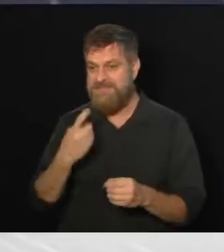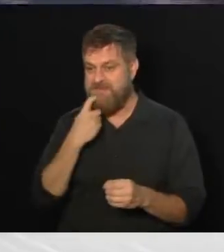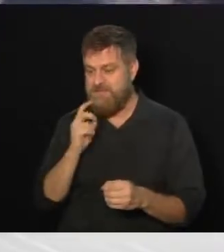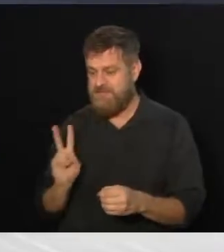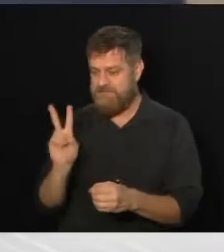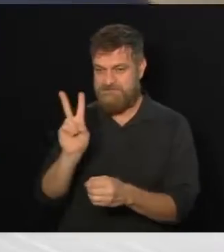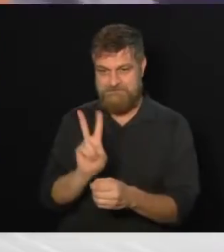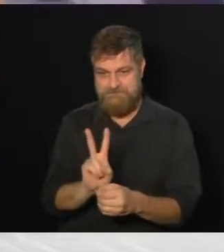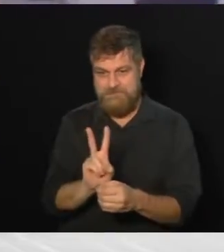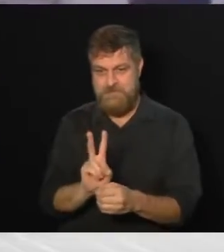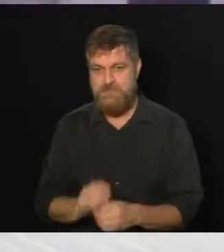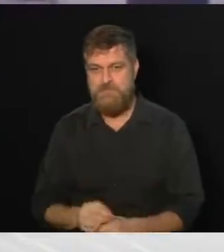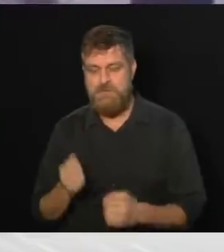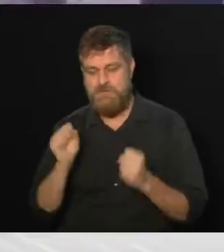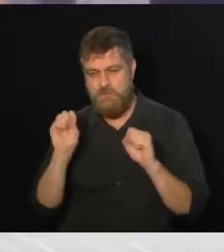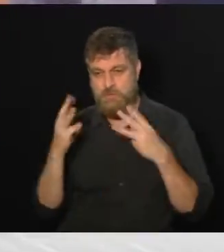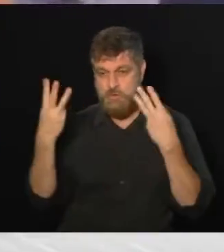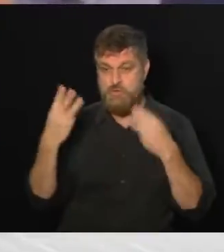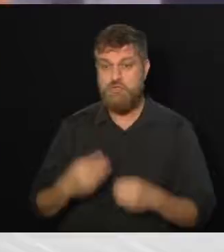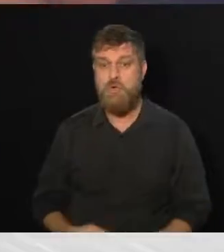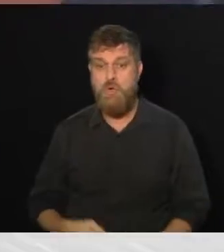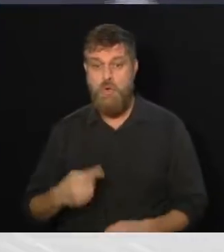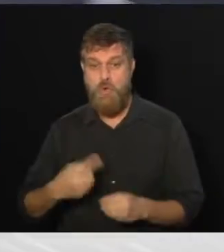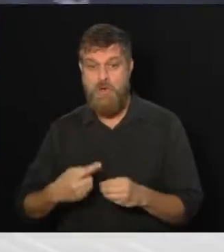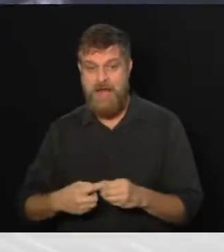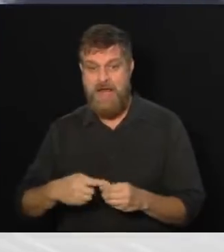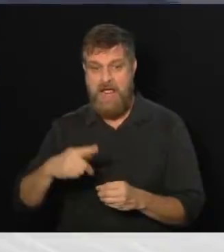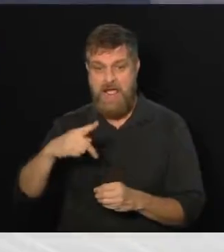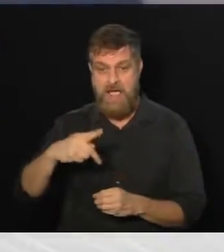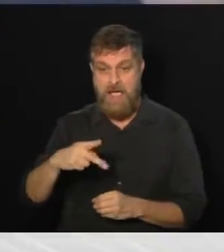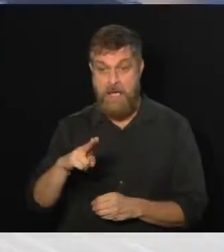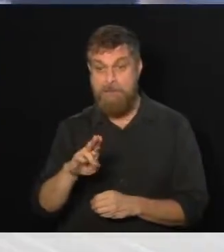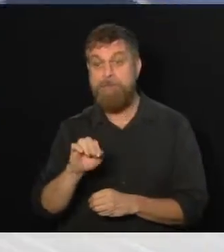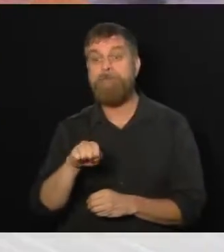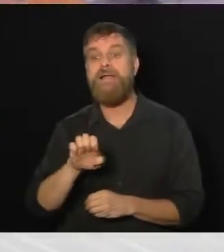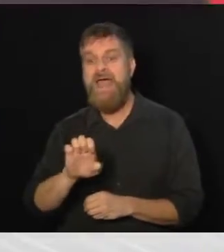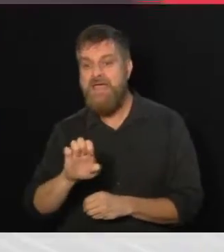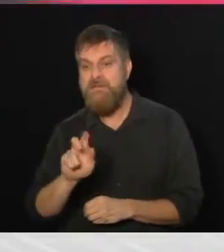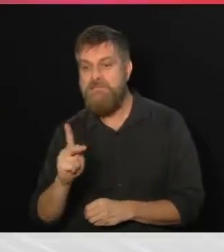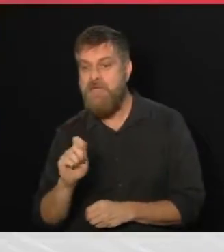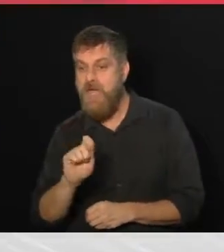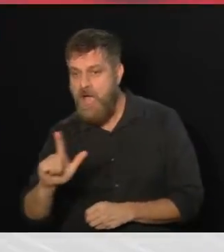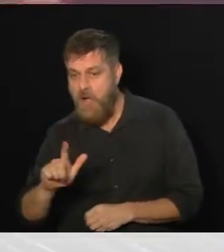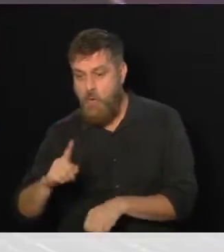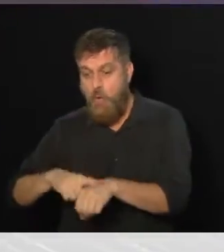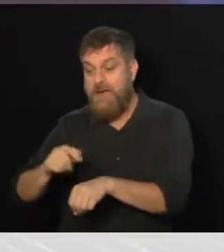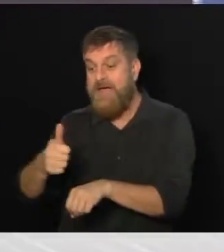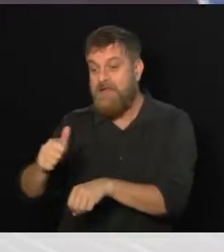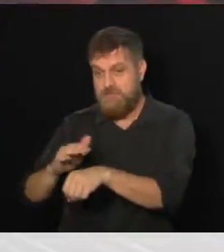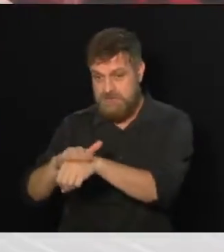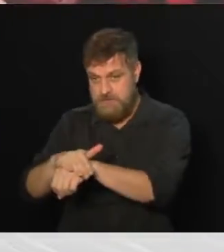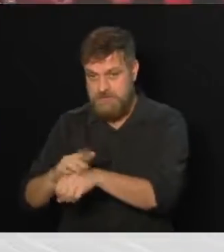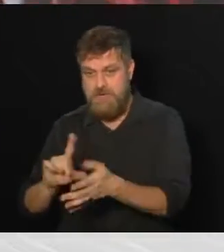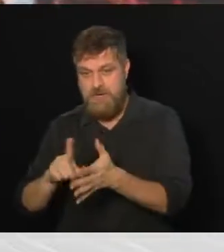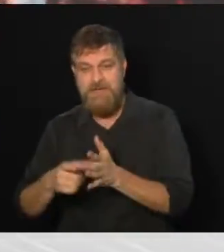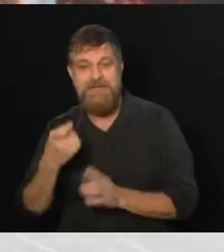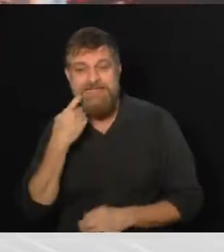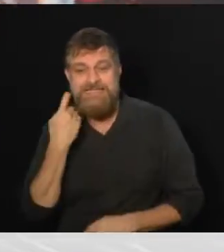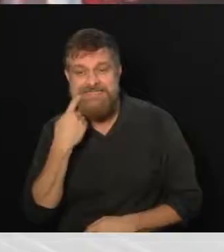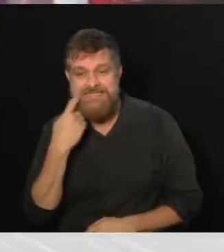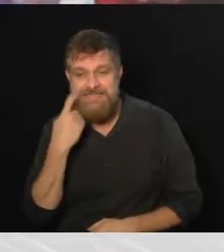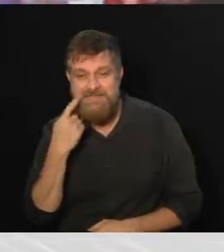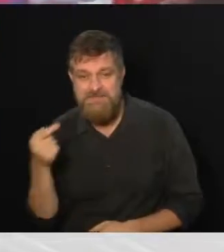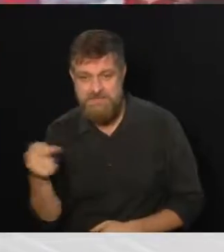Matheus e Cauã. O show vai ser no Prime Hall e a casa abre às 11 da noite. Ainda na sexta-feira, o cantor Zé Felipe